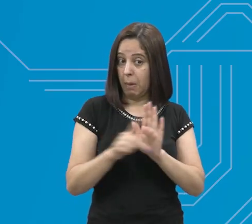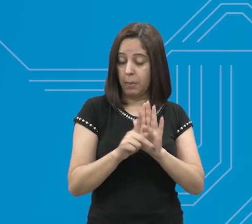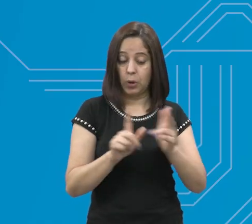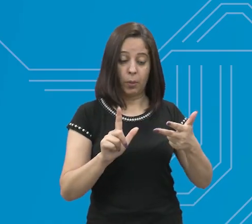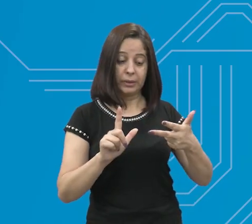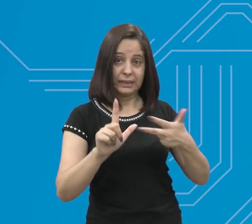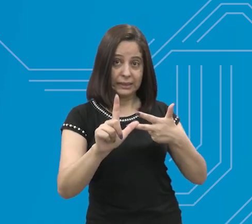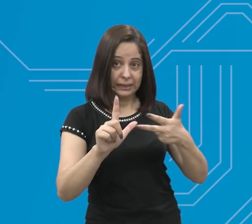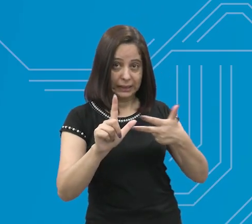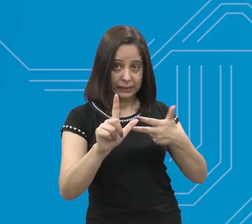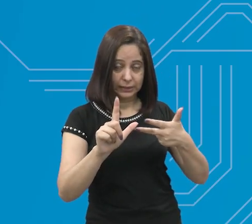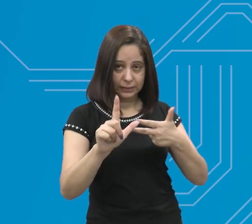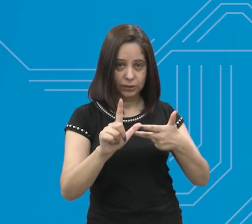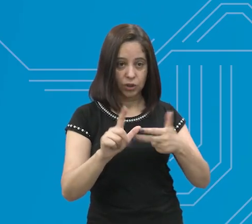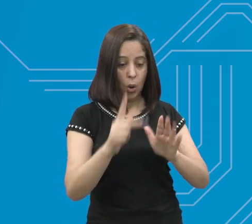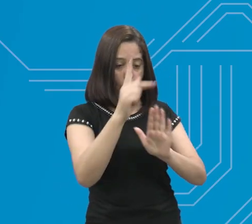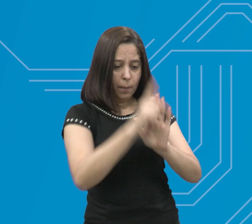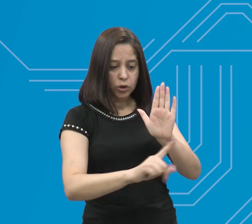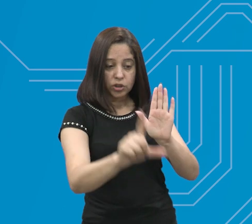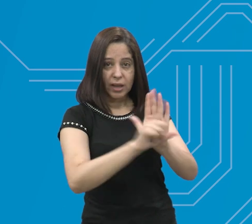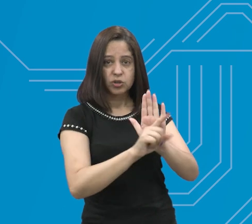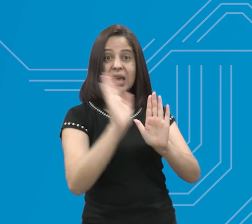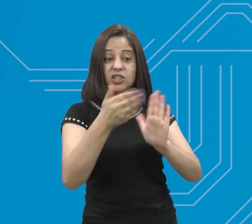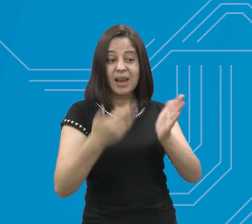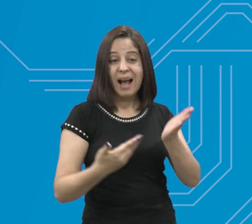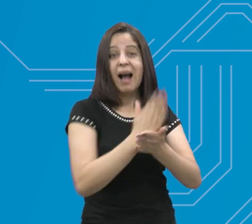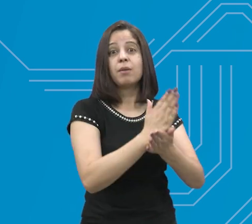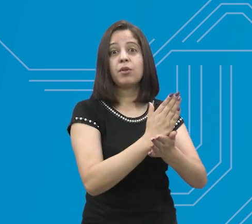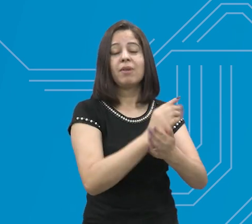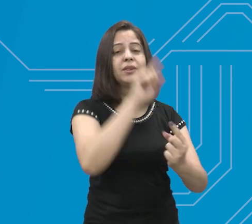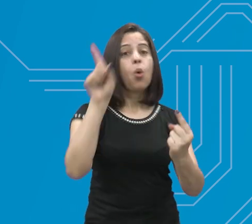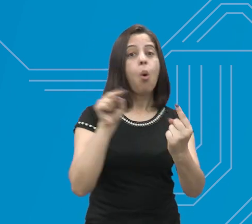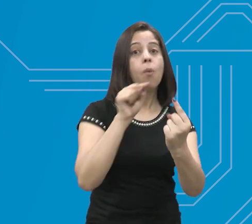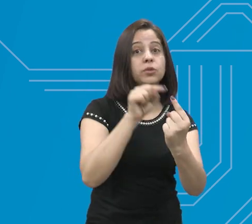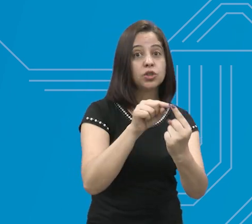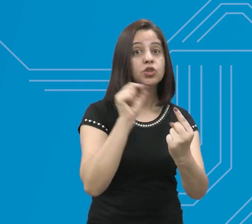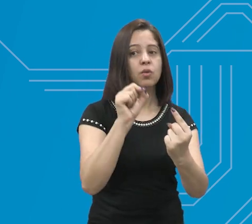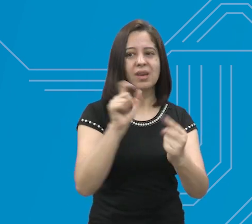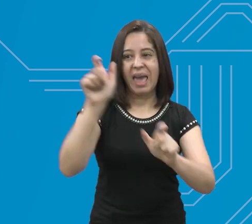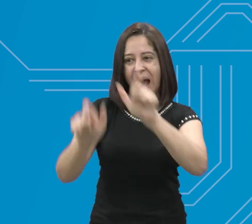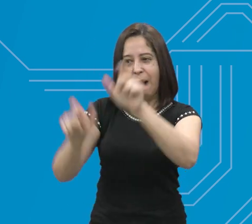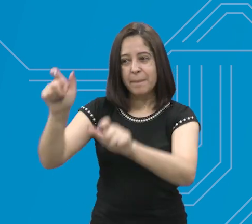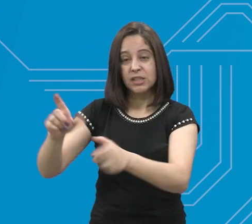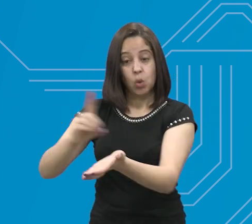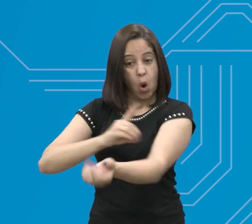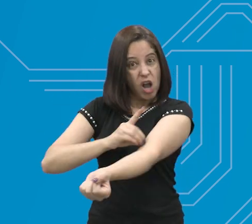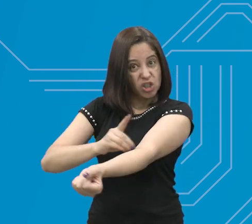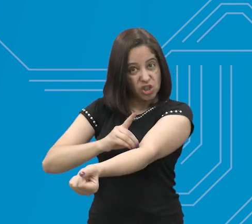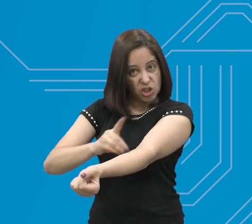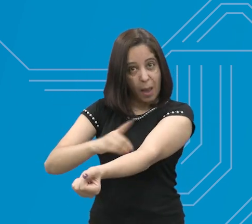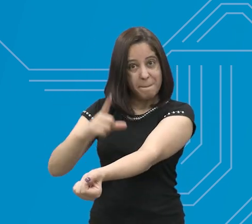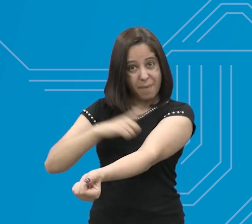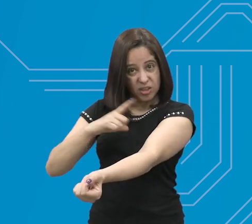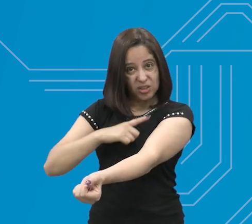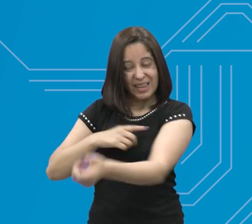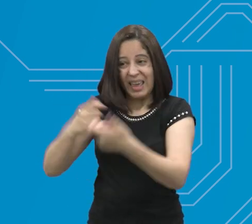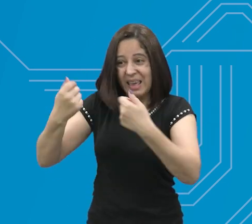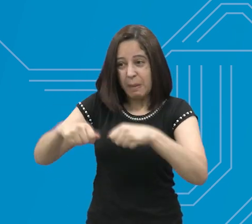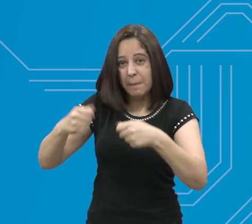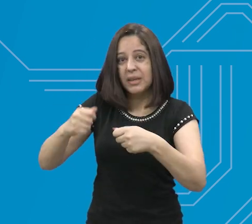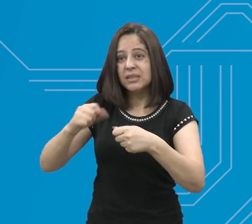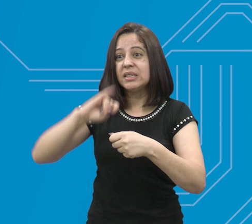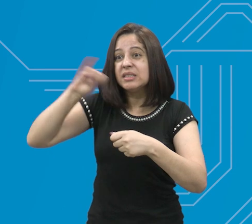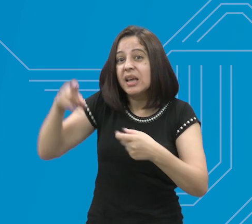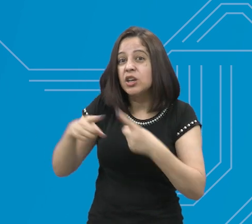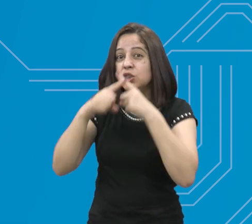do Legislativo. Um projeto aprovado pela Câmara concede prioridade na realização de exames que